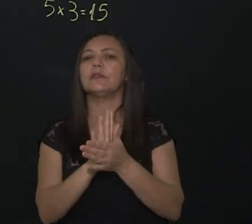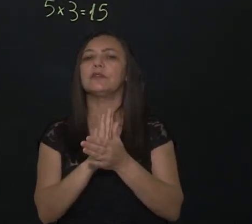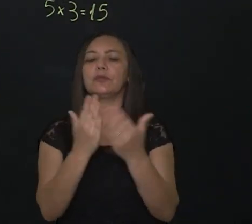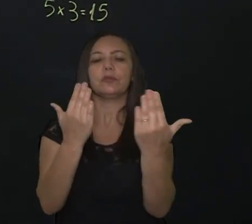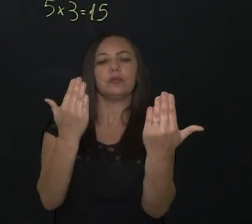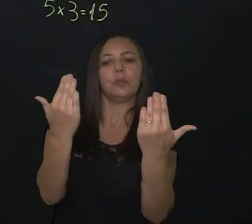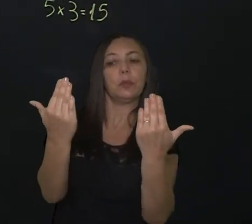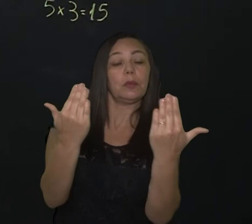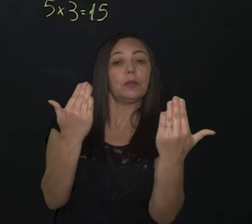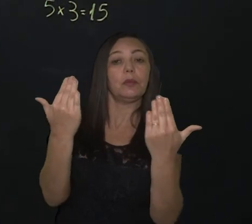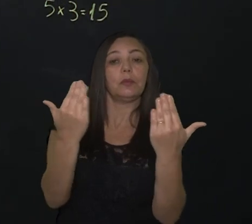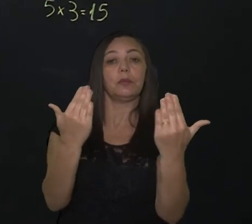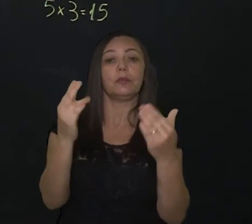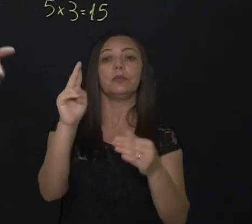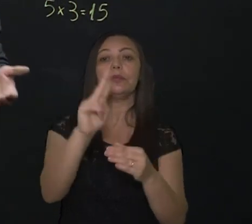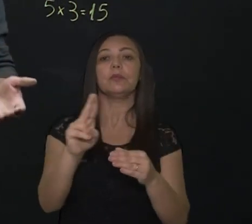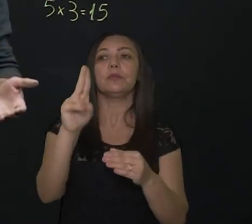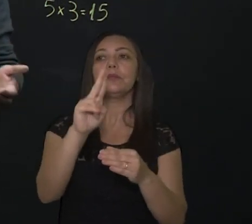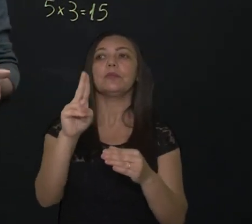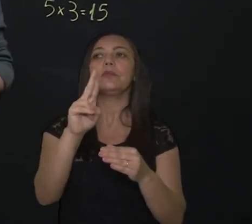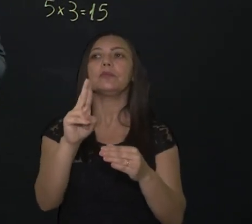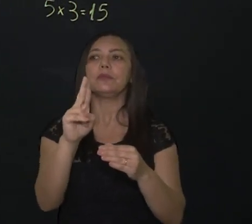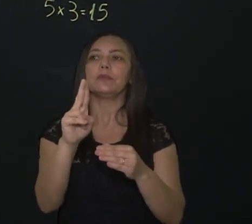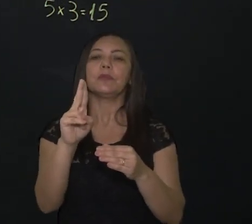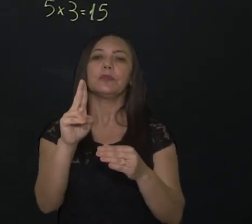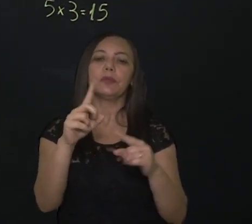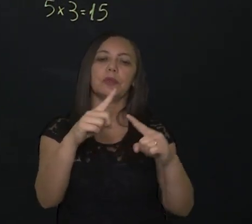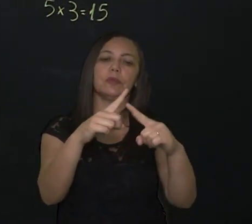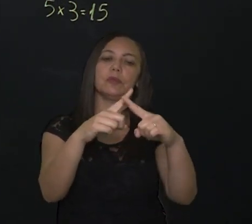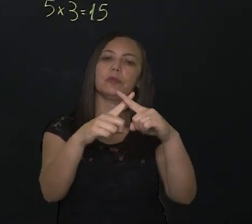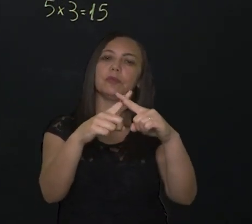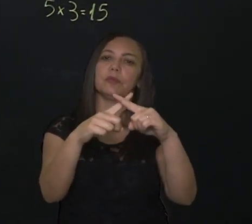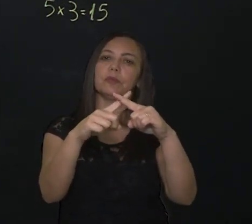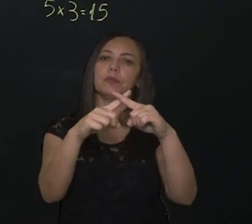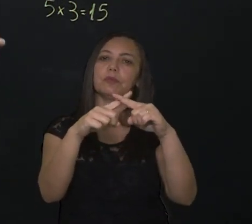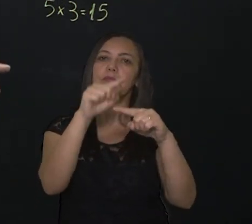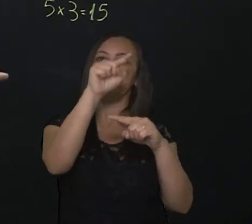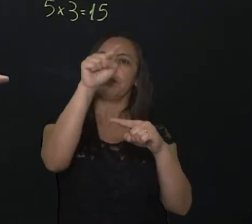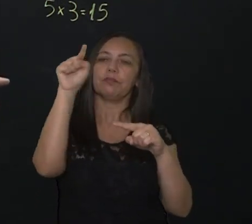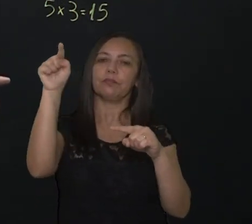fácil fazer essa comparação utilizando o MMC